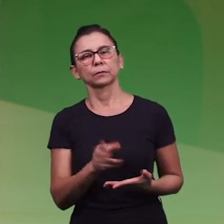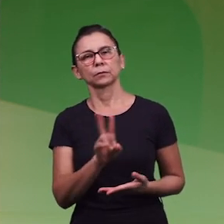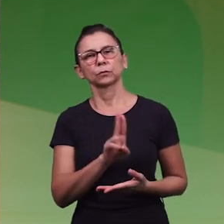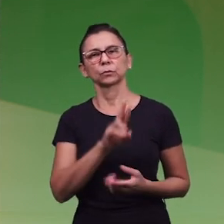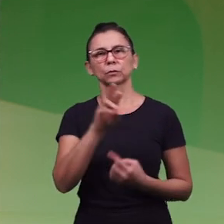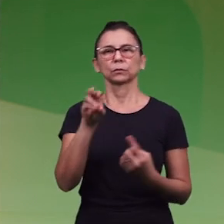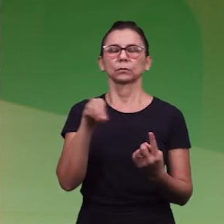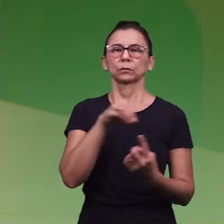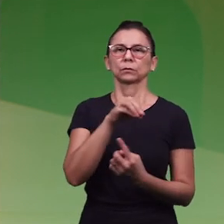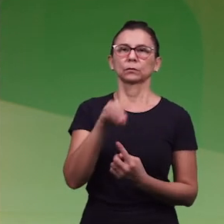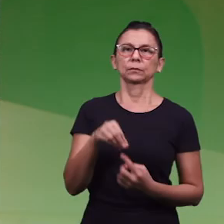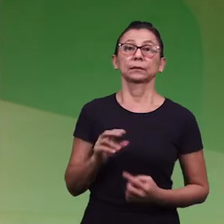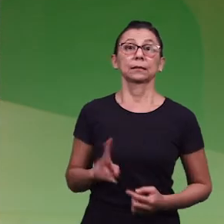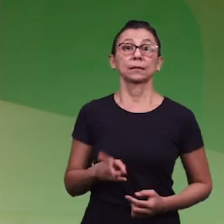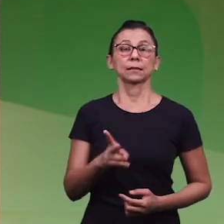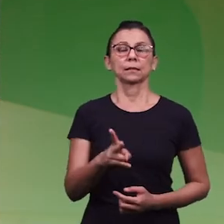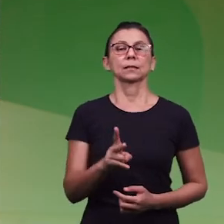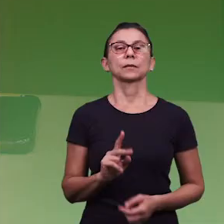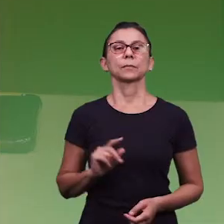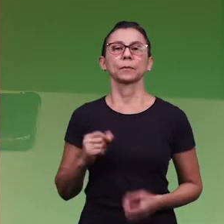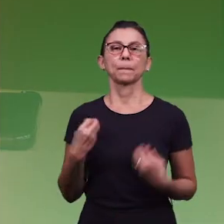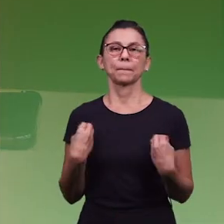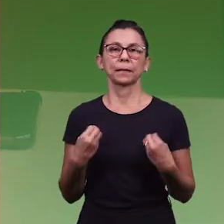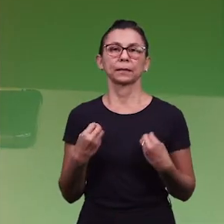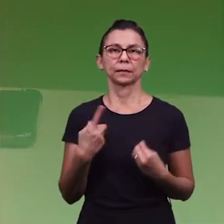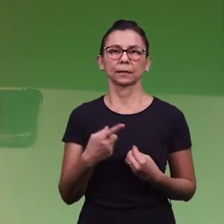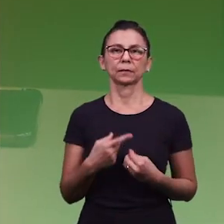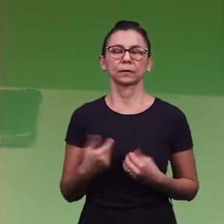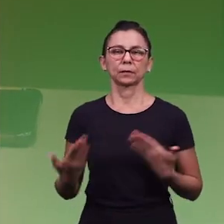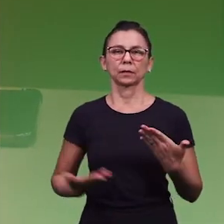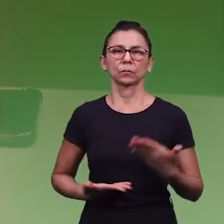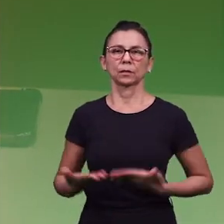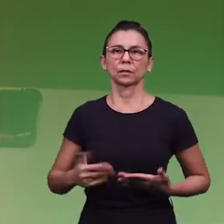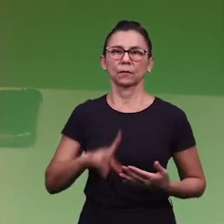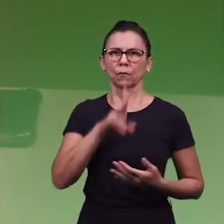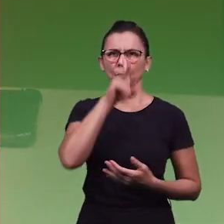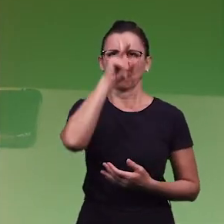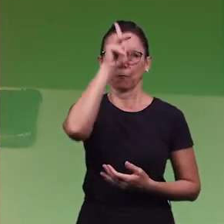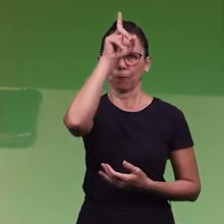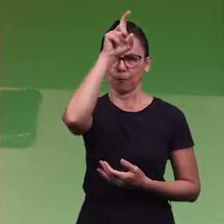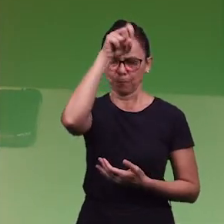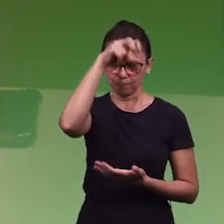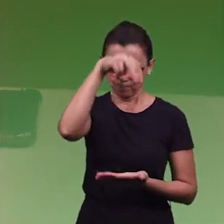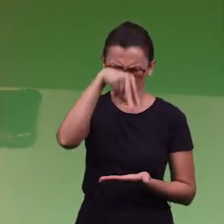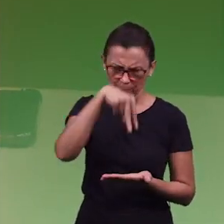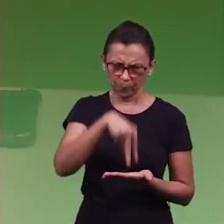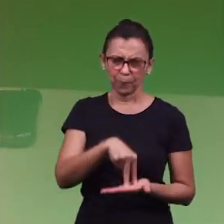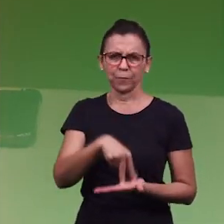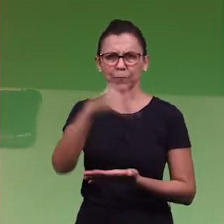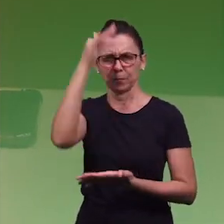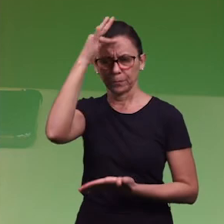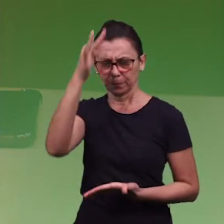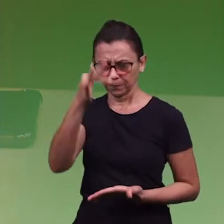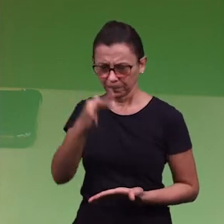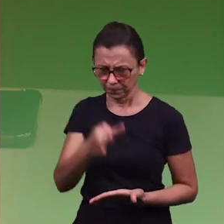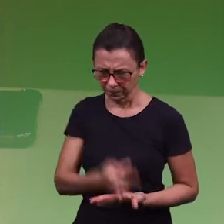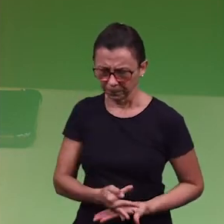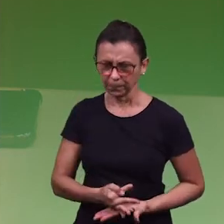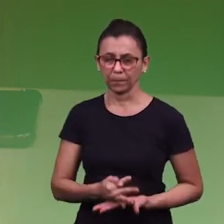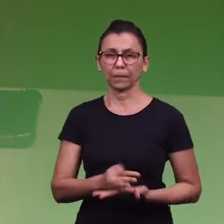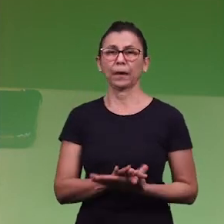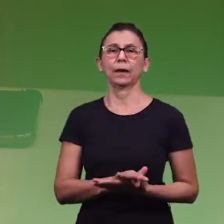desses recursos vai ser sempre para que o servo fortaleça a sua fé no Senhor, a fé do servo do Senhor não